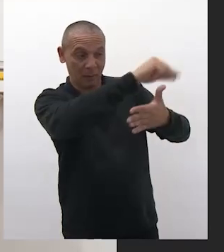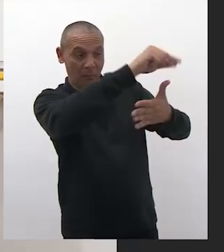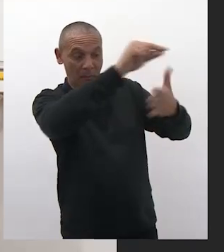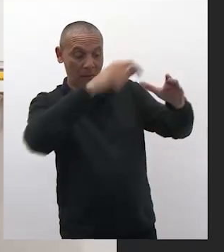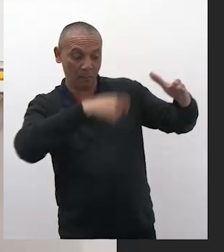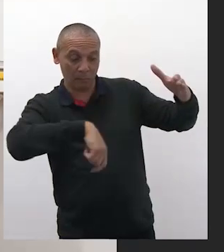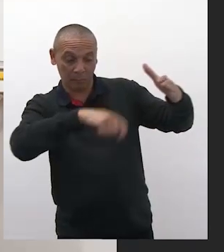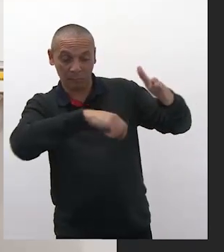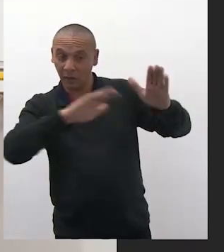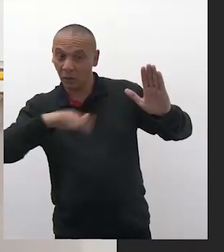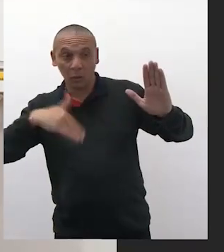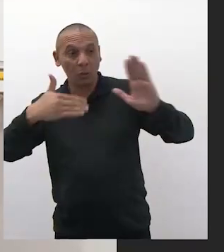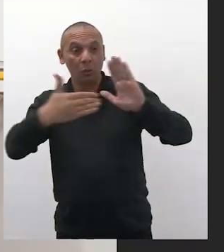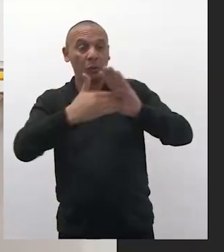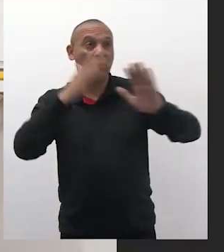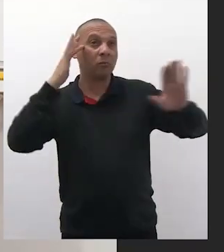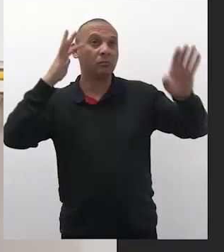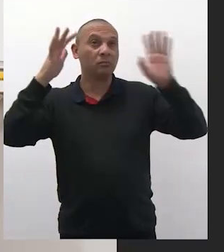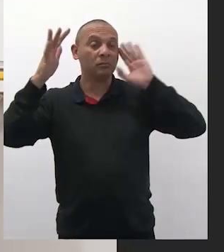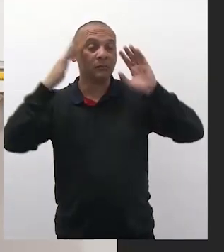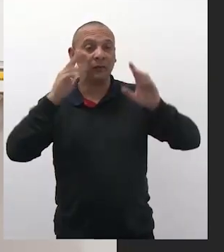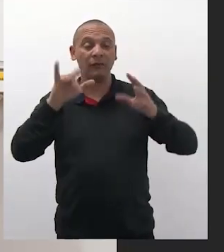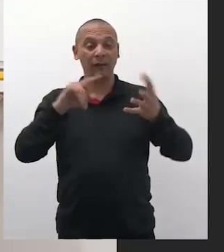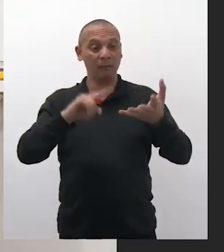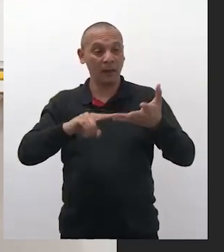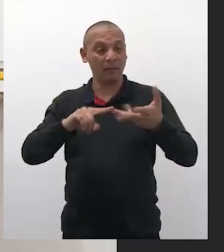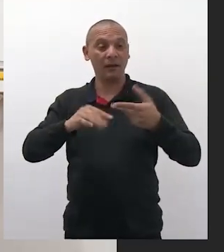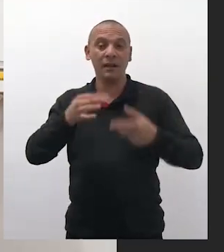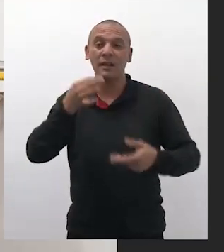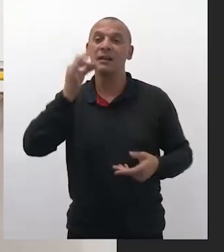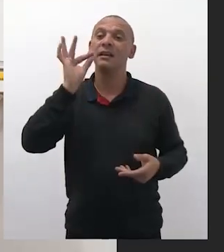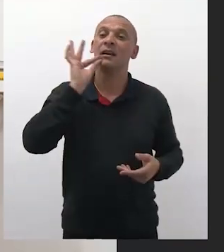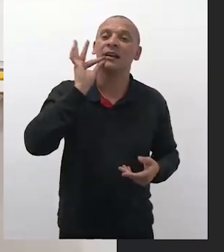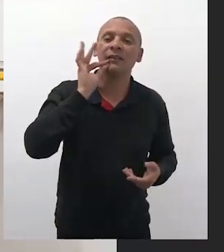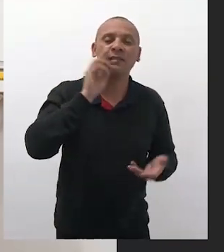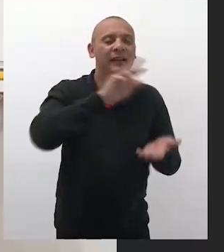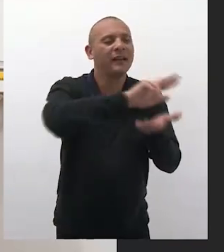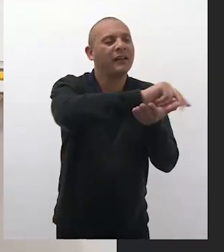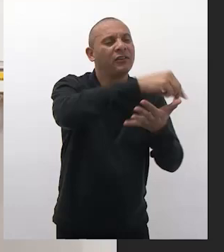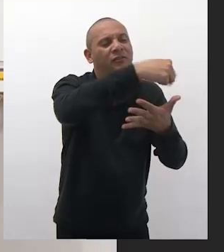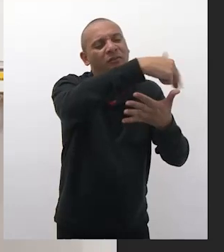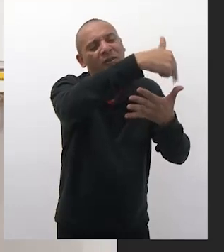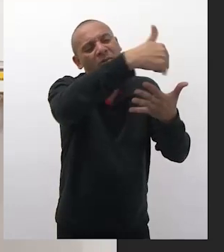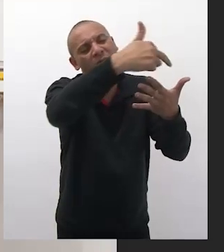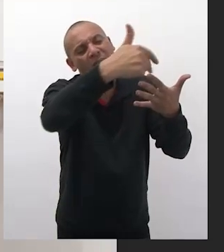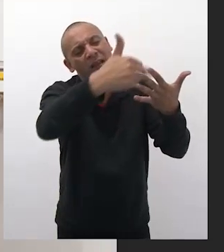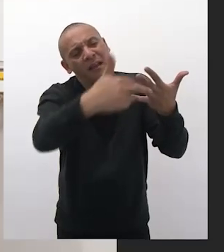ele começou a viajar. Vamos fazer café gourmet, vamos fazer café com